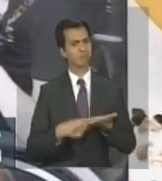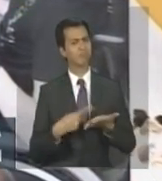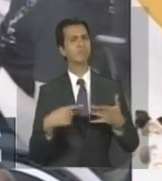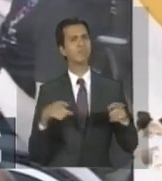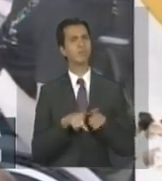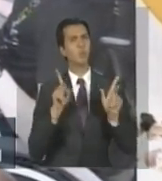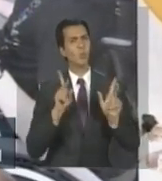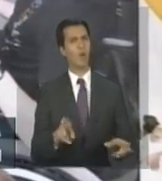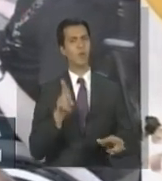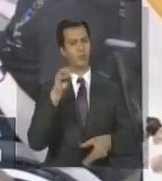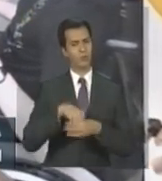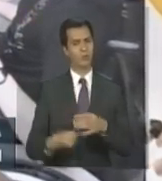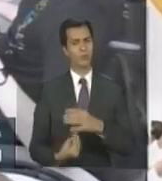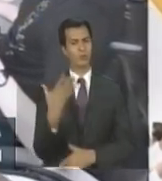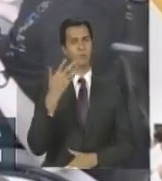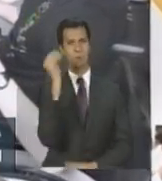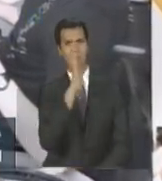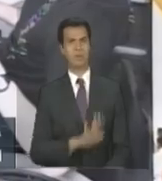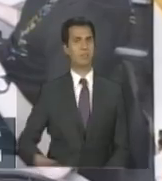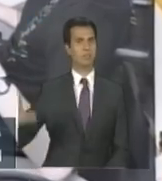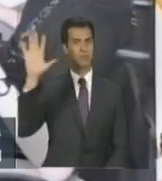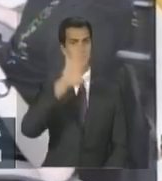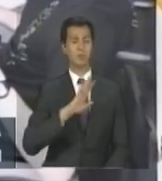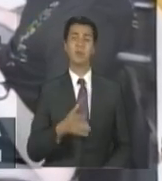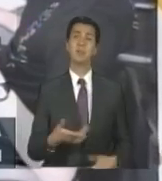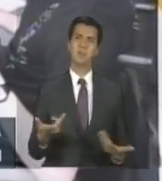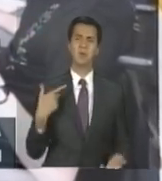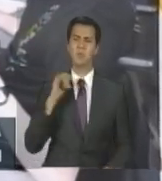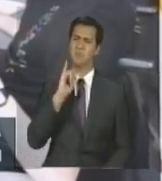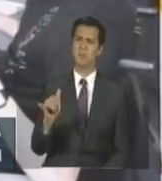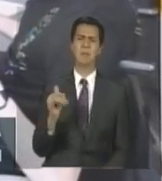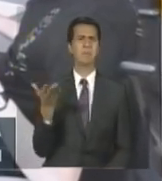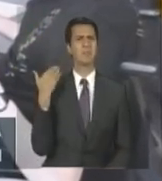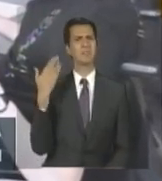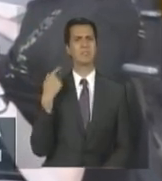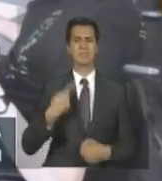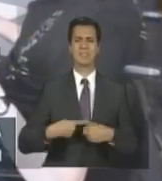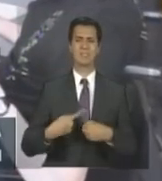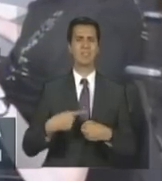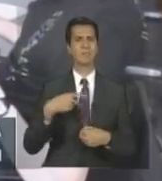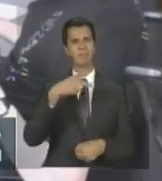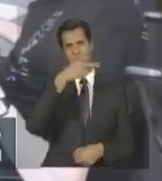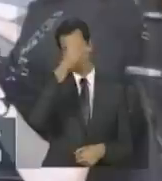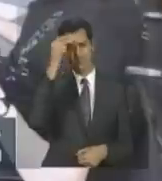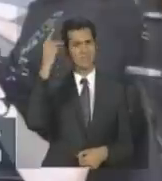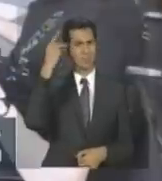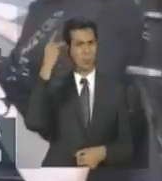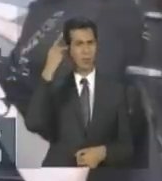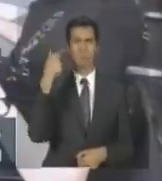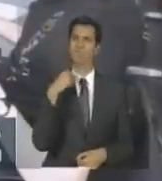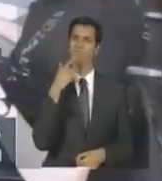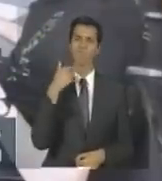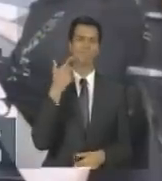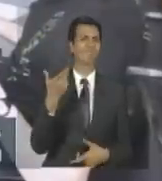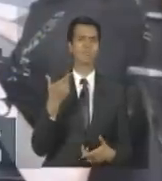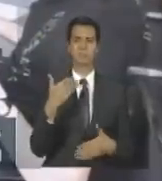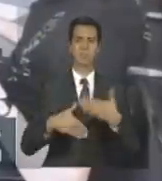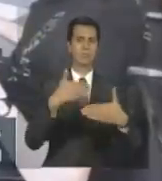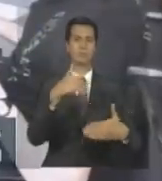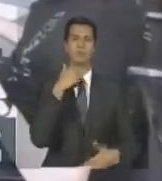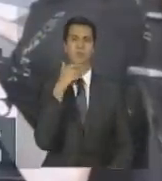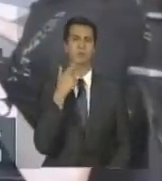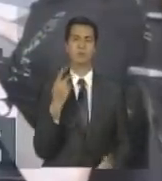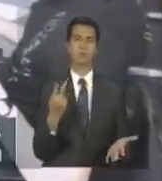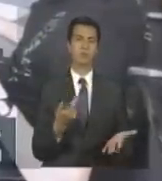olha, Estela, não funcionou muito bem no município, eu acho que não tem como prosperar. Até o dia que uma